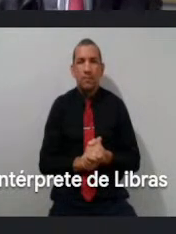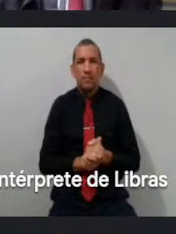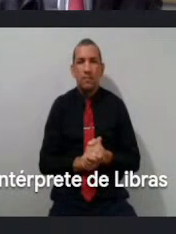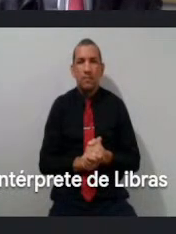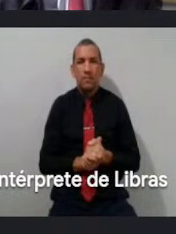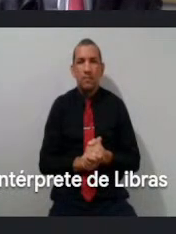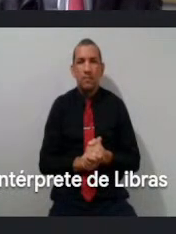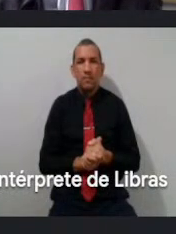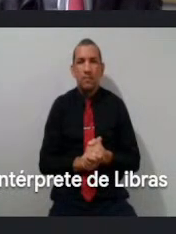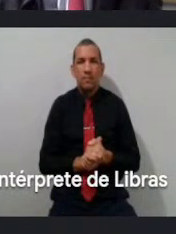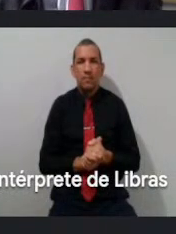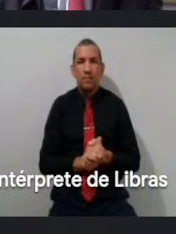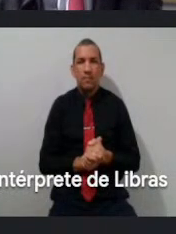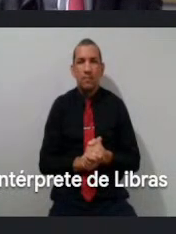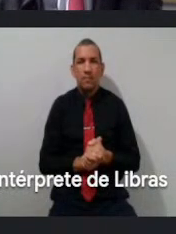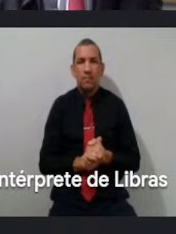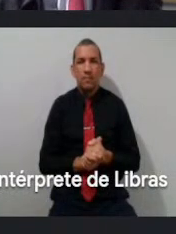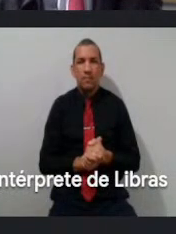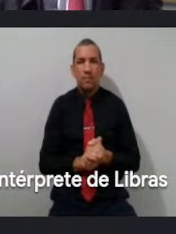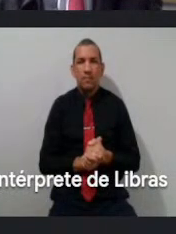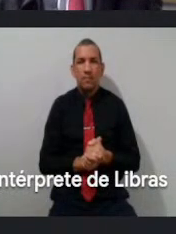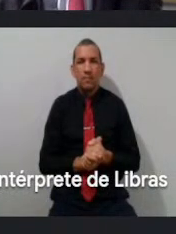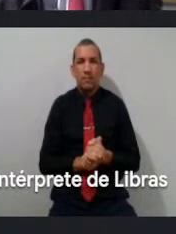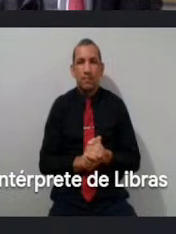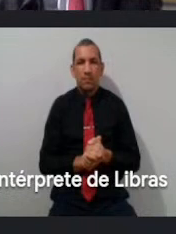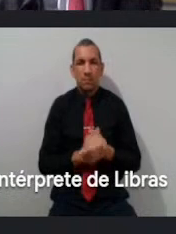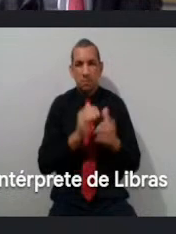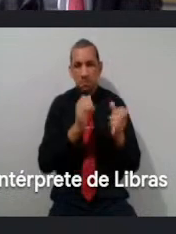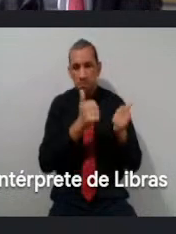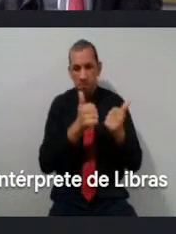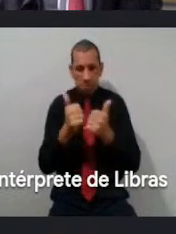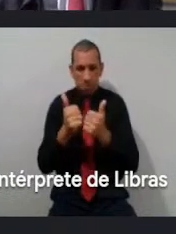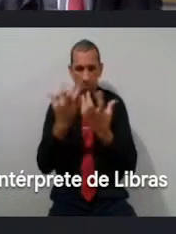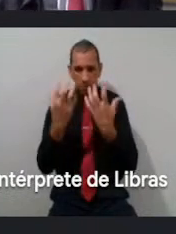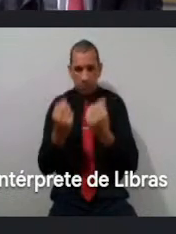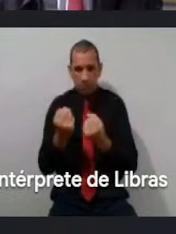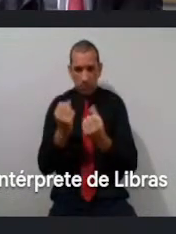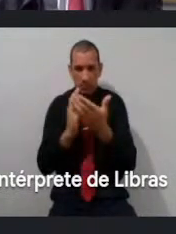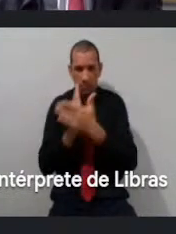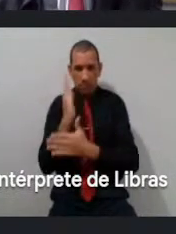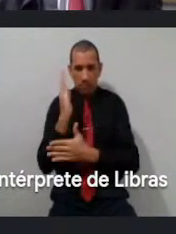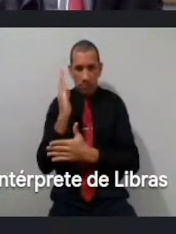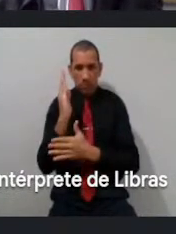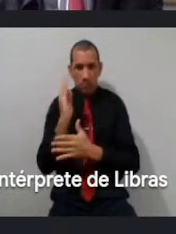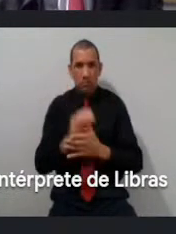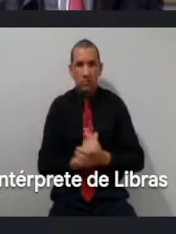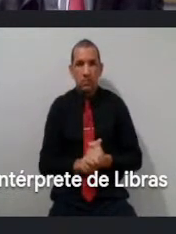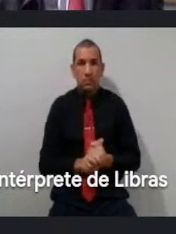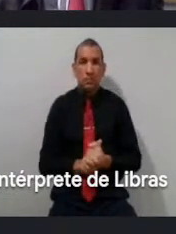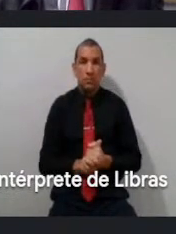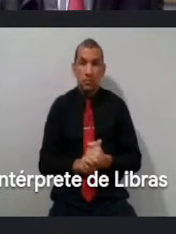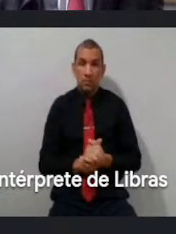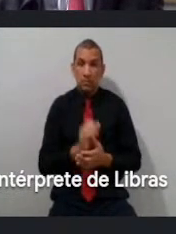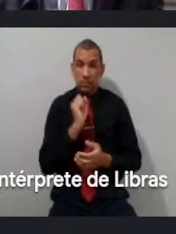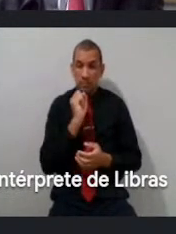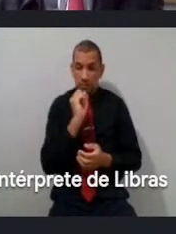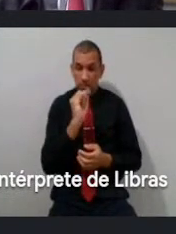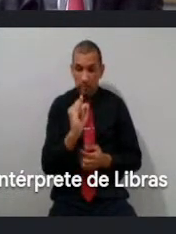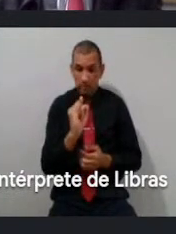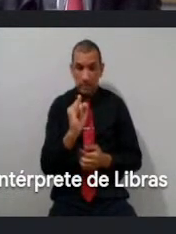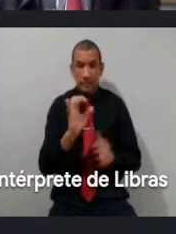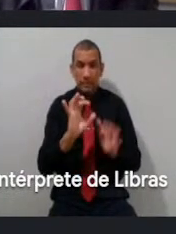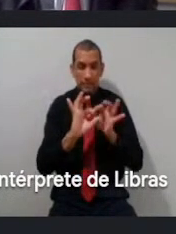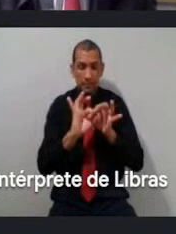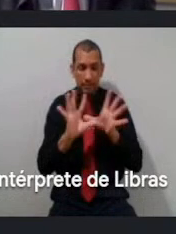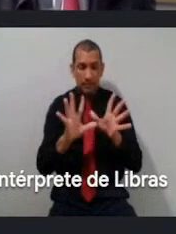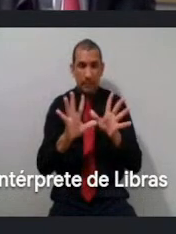E aí Olá tudo certo então aprovado acredita que ele permite sol e